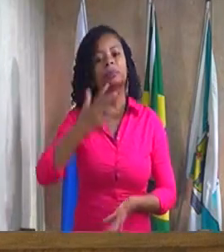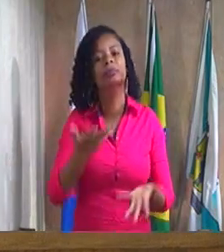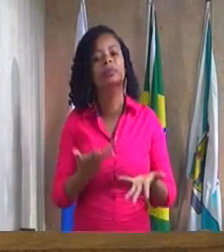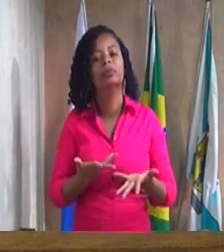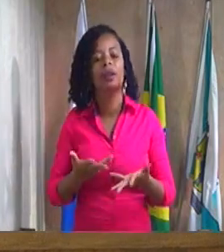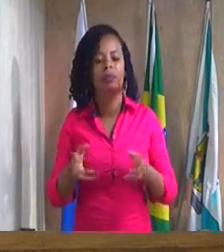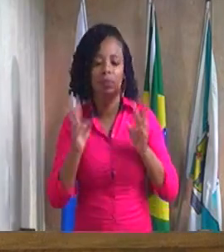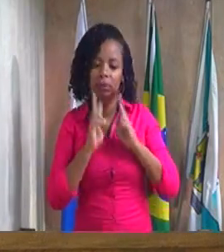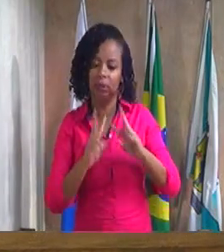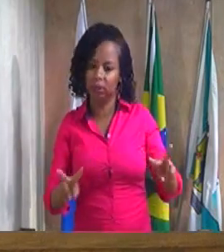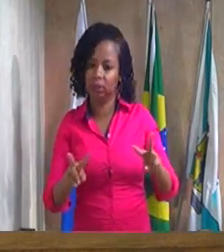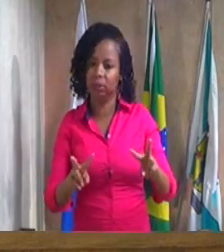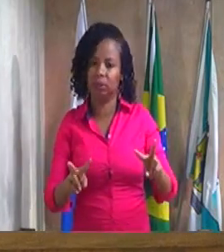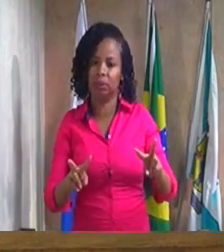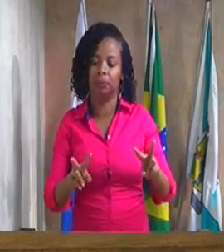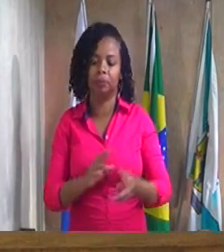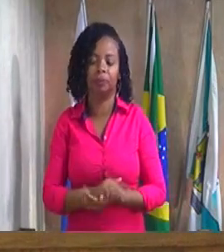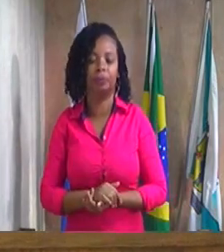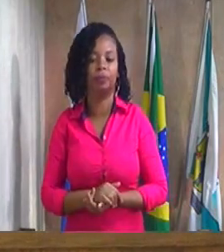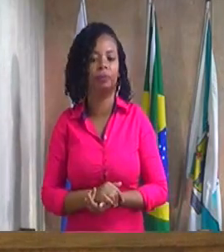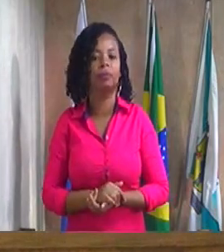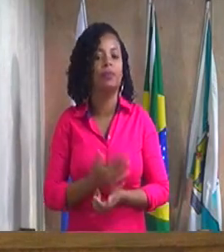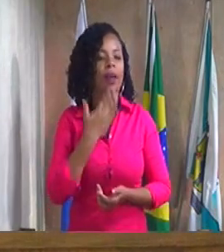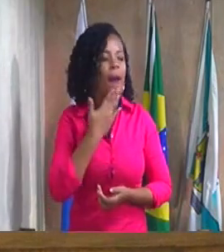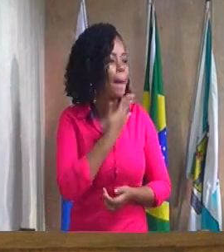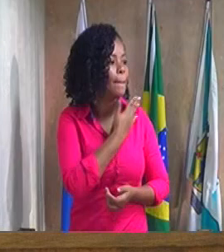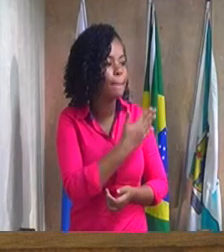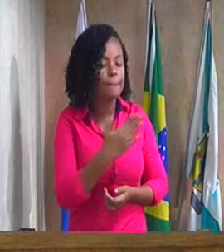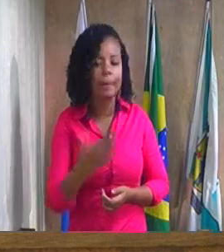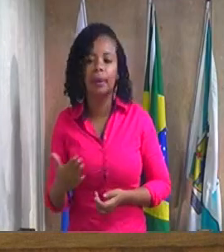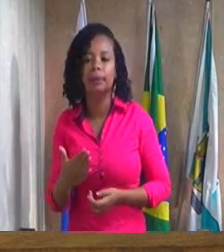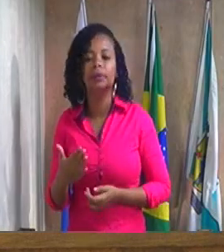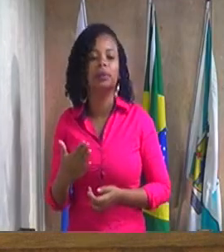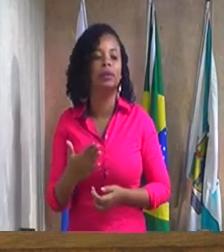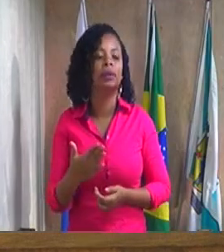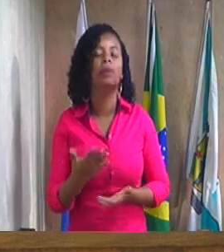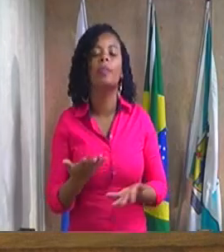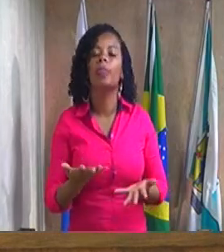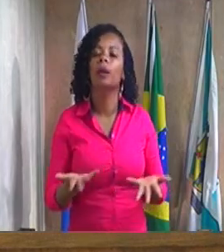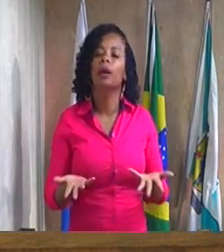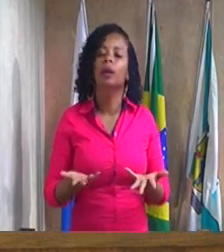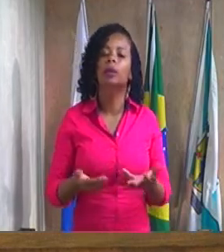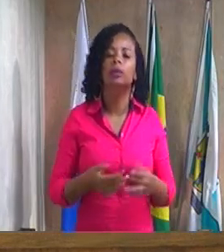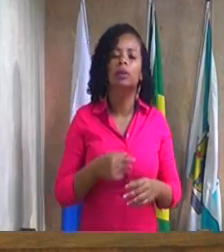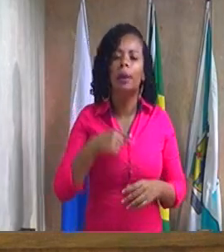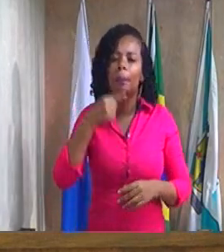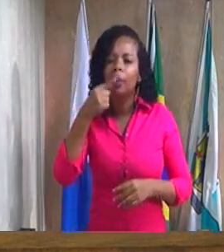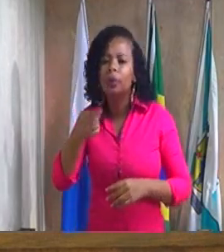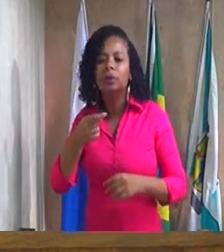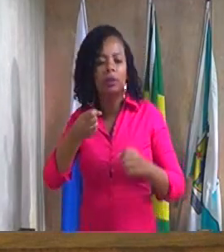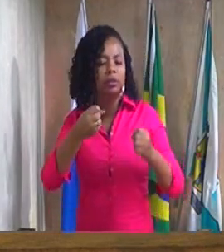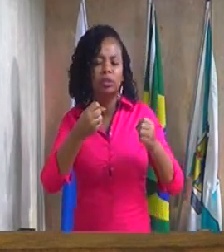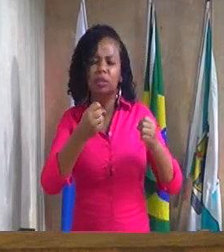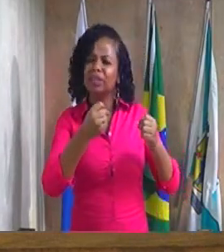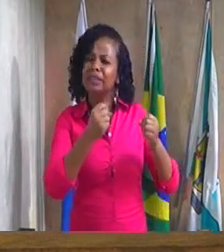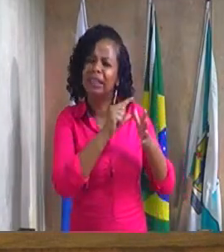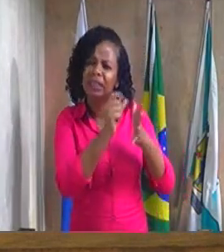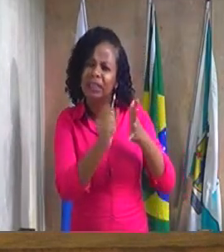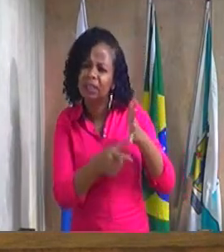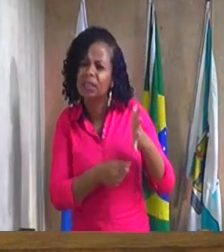veja, eu rogo a Vossa Excelência, depois dessas colocações, que Vossa